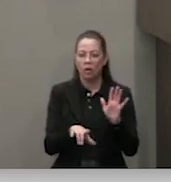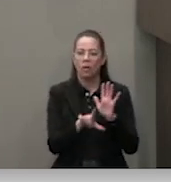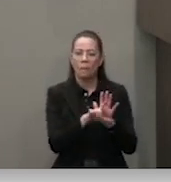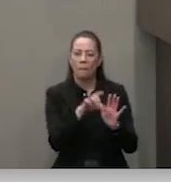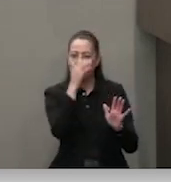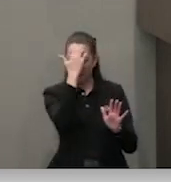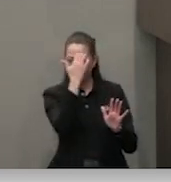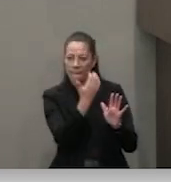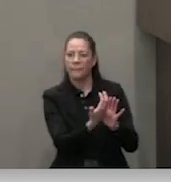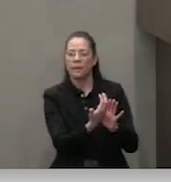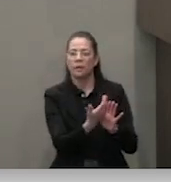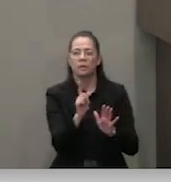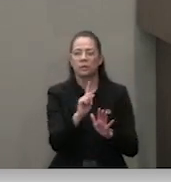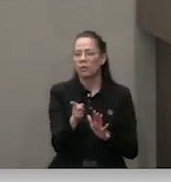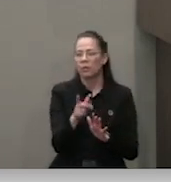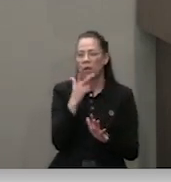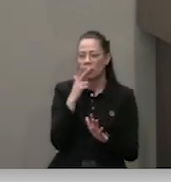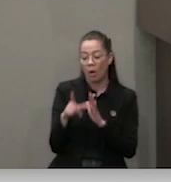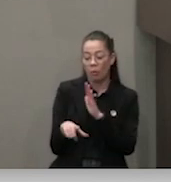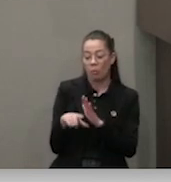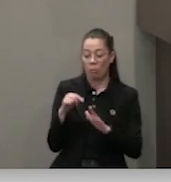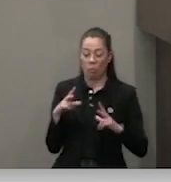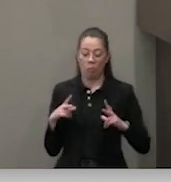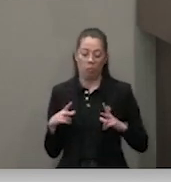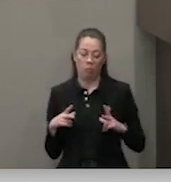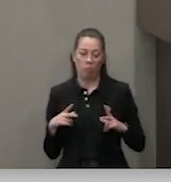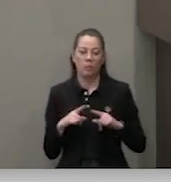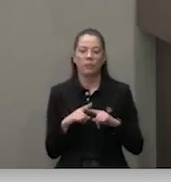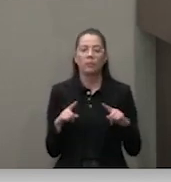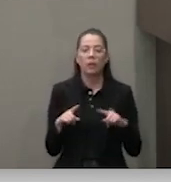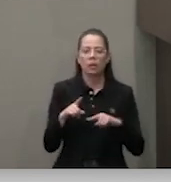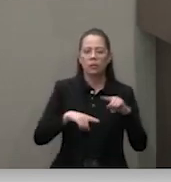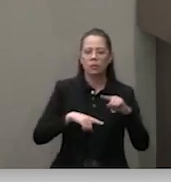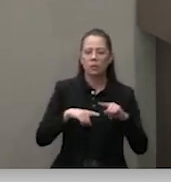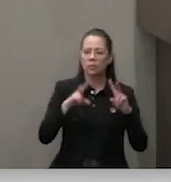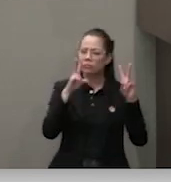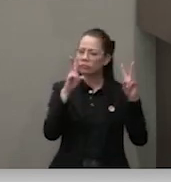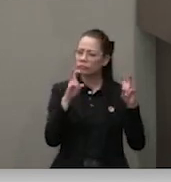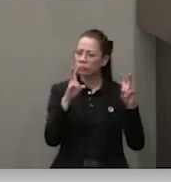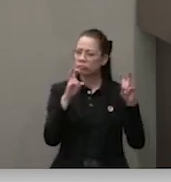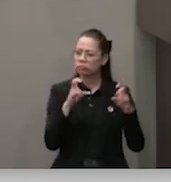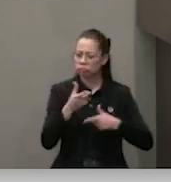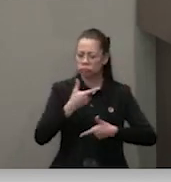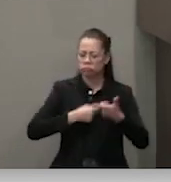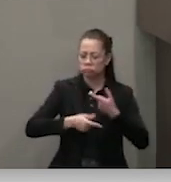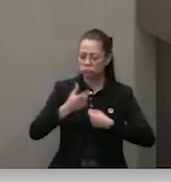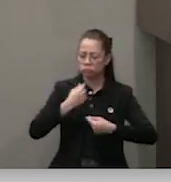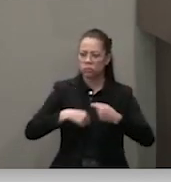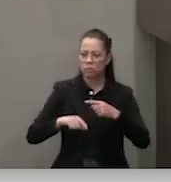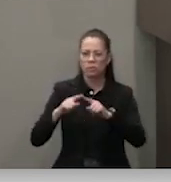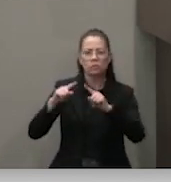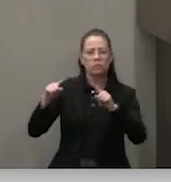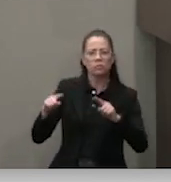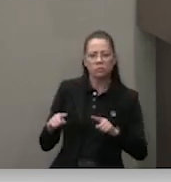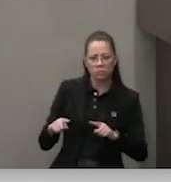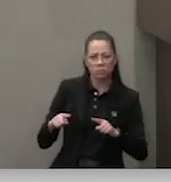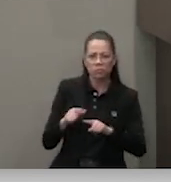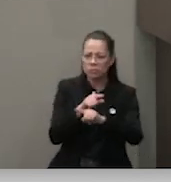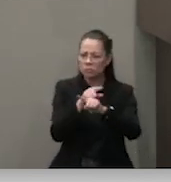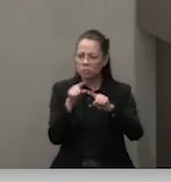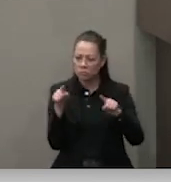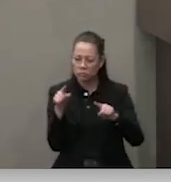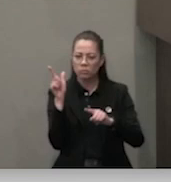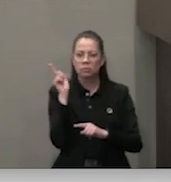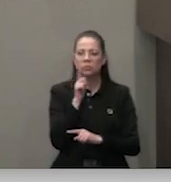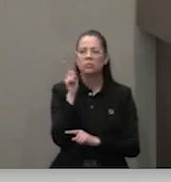questão de preciosismo em matéria de administração pública você